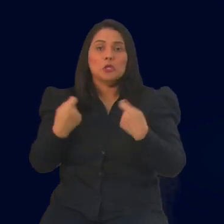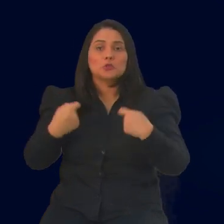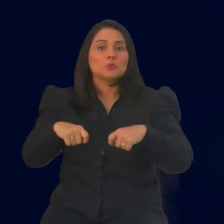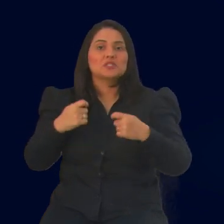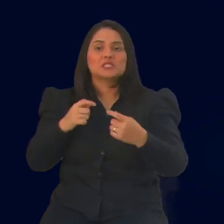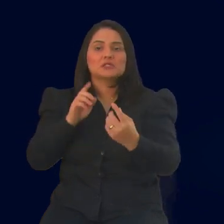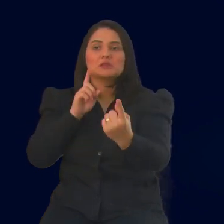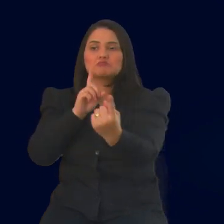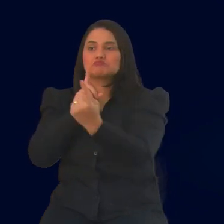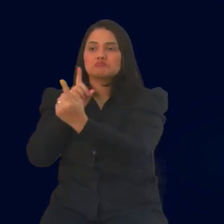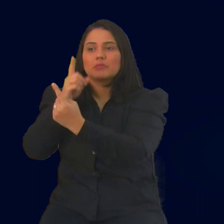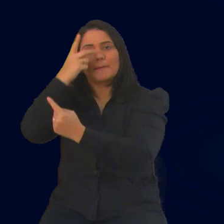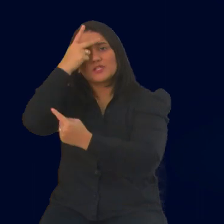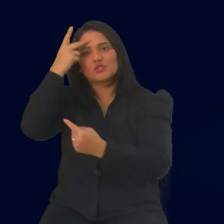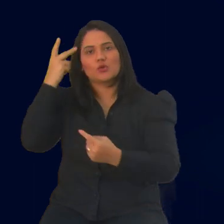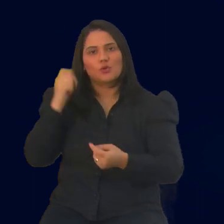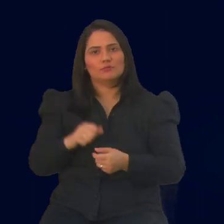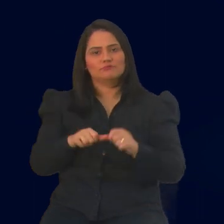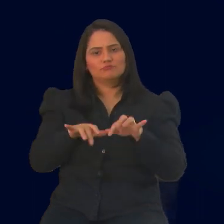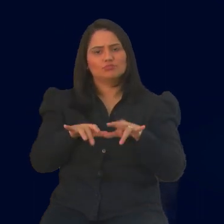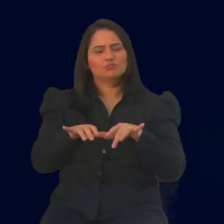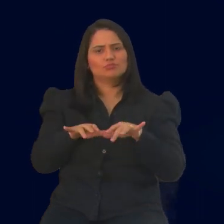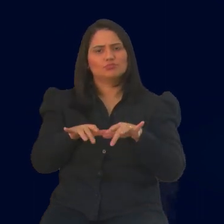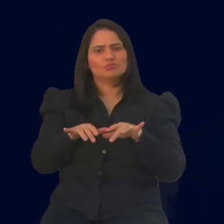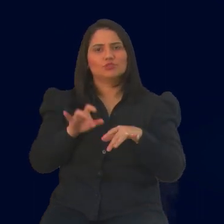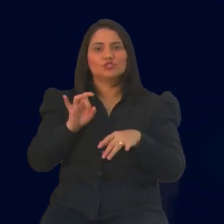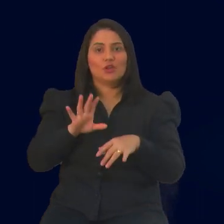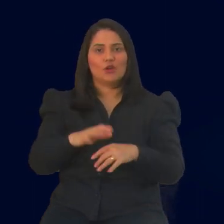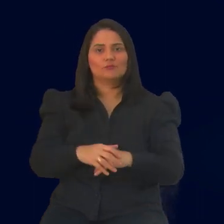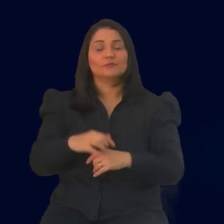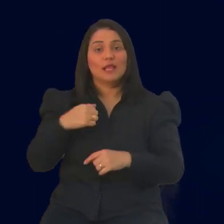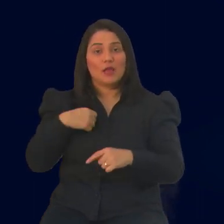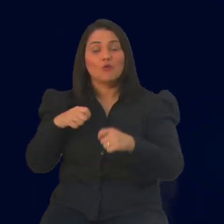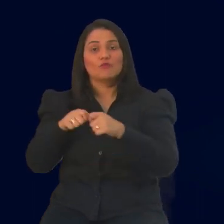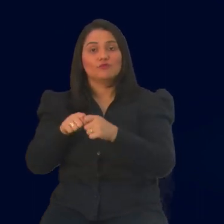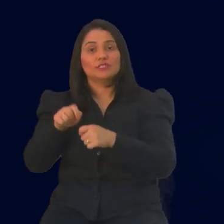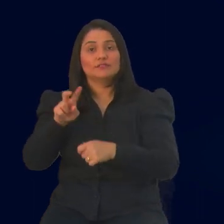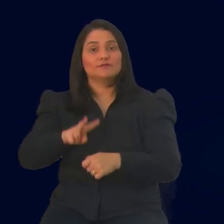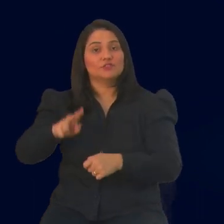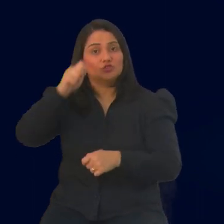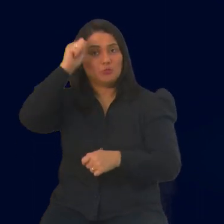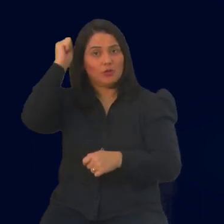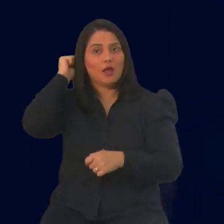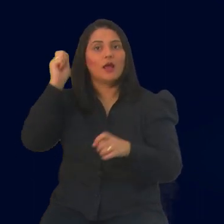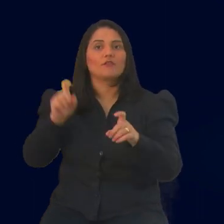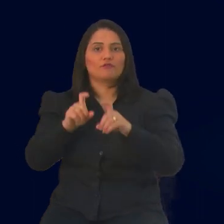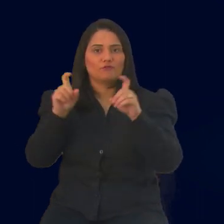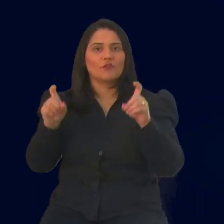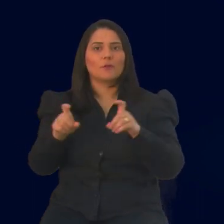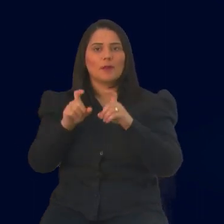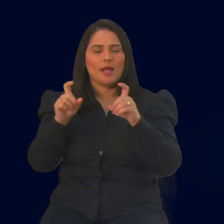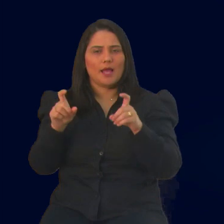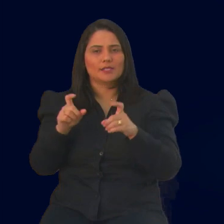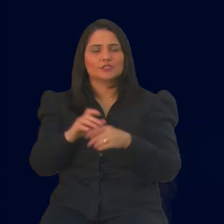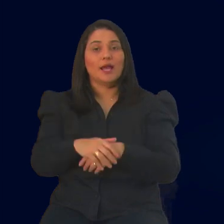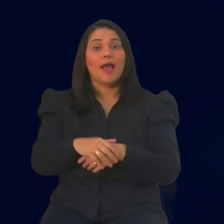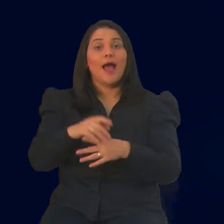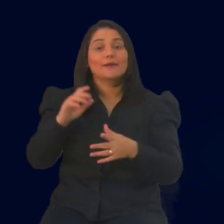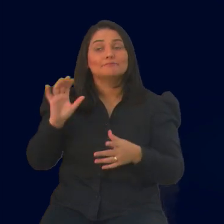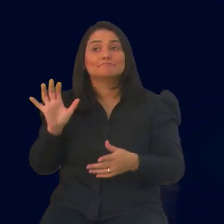pessoas. E fiz informática. Quer dizer, prestei vestibular para informática. E por ironia do